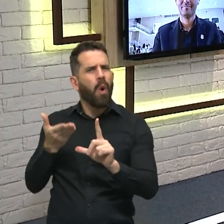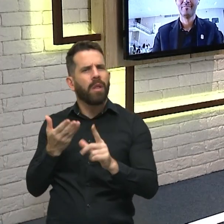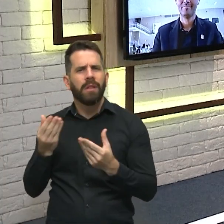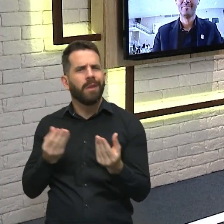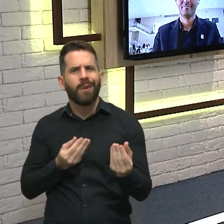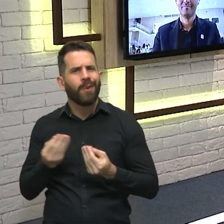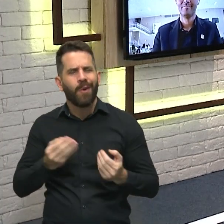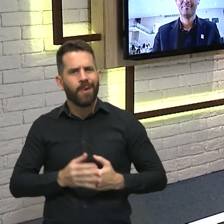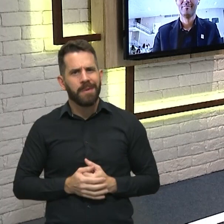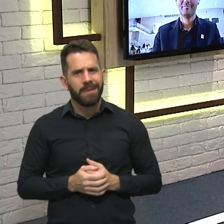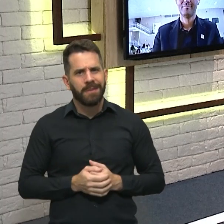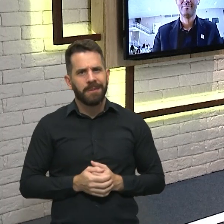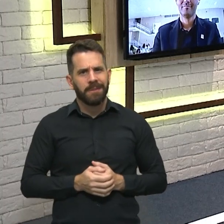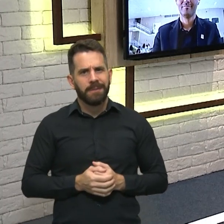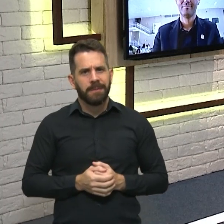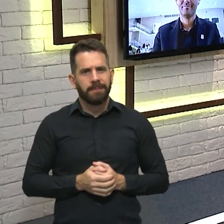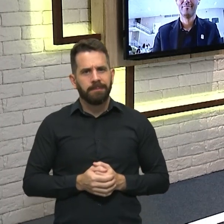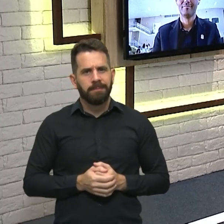bem-vinda.